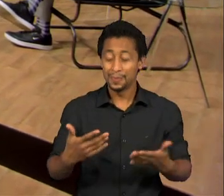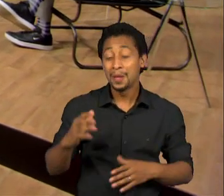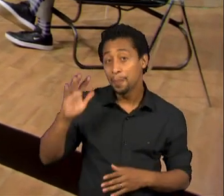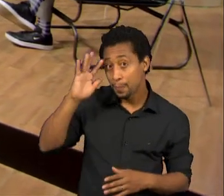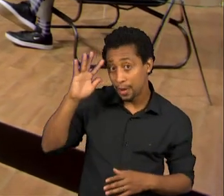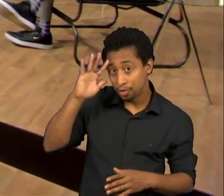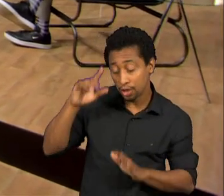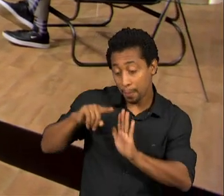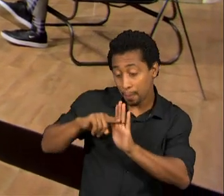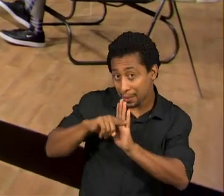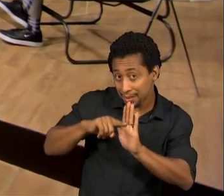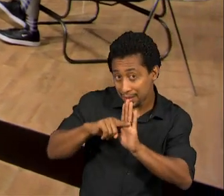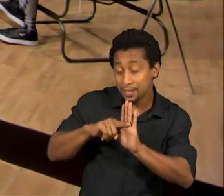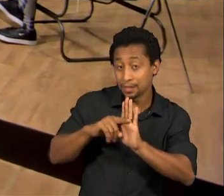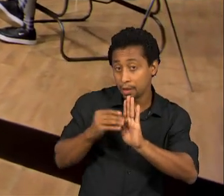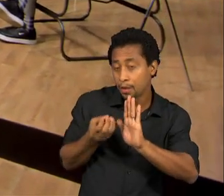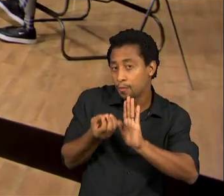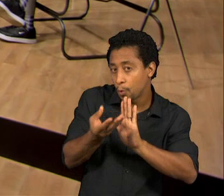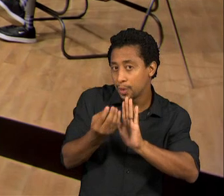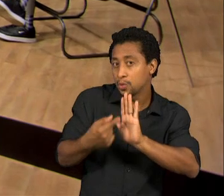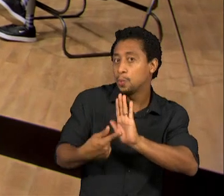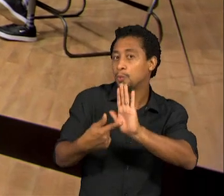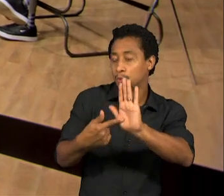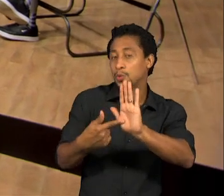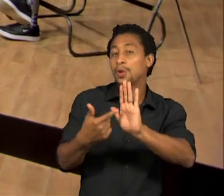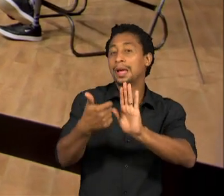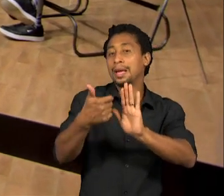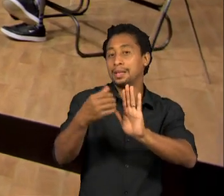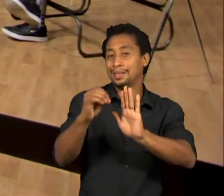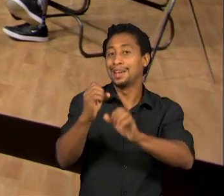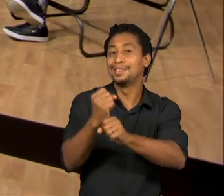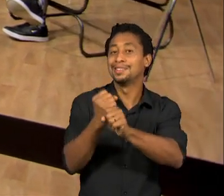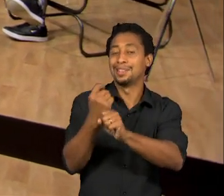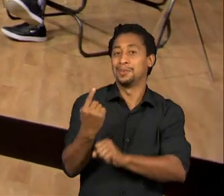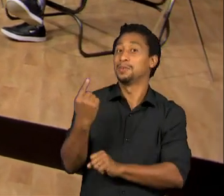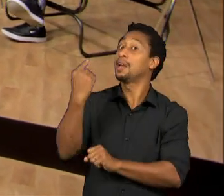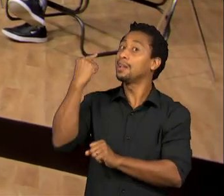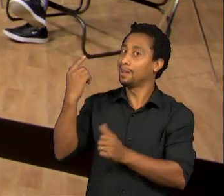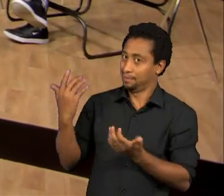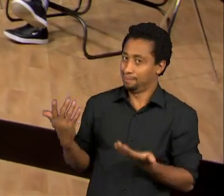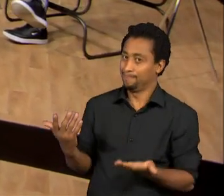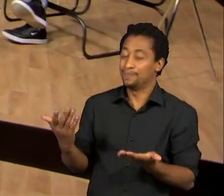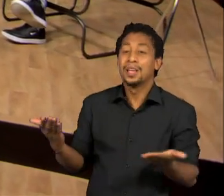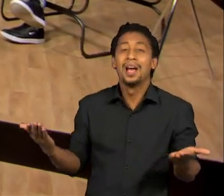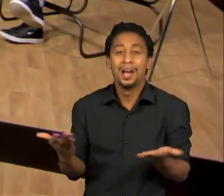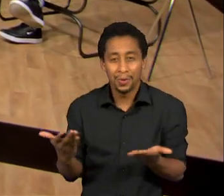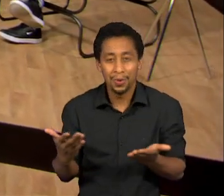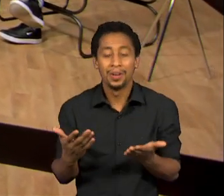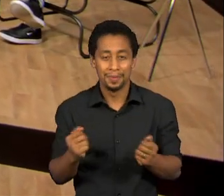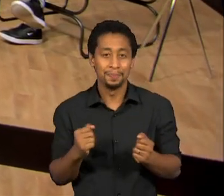o sucesso de jornais como o Washington Post, mas há outros casos, nós vamos